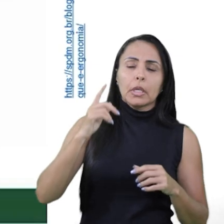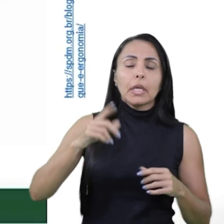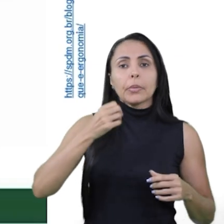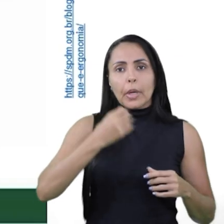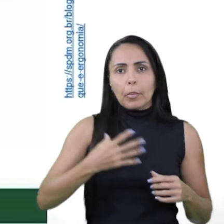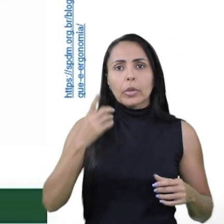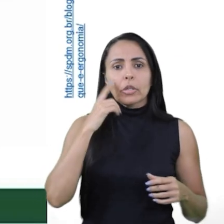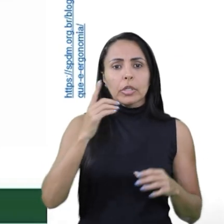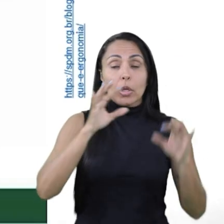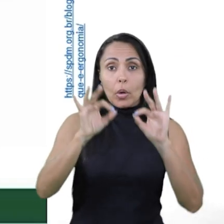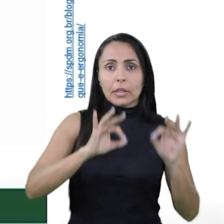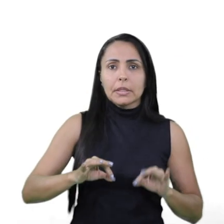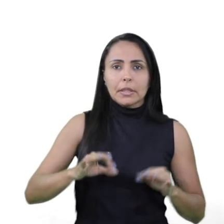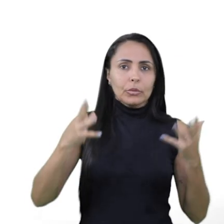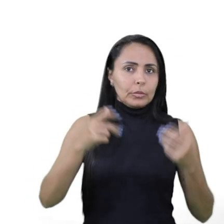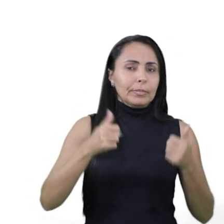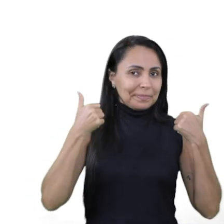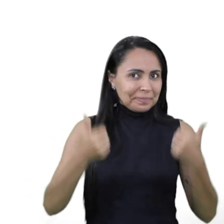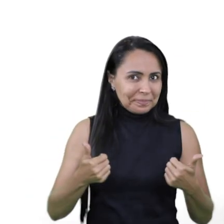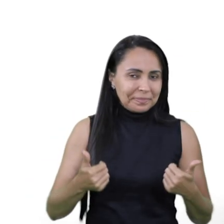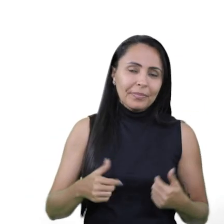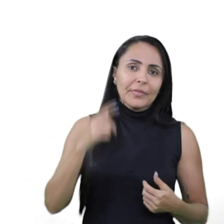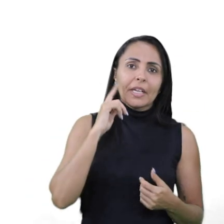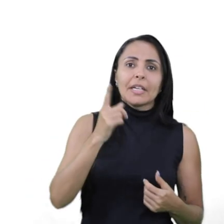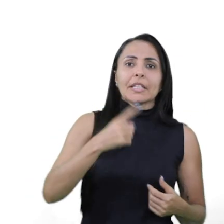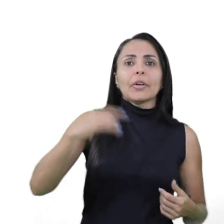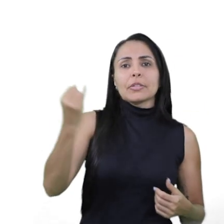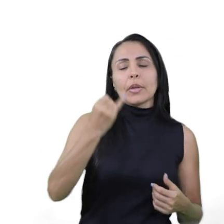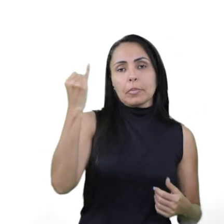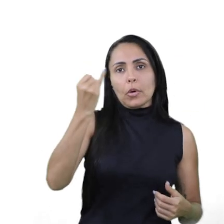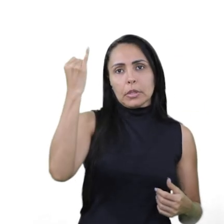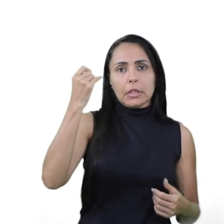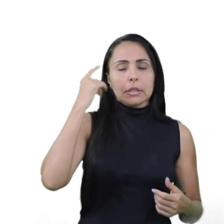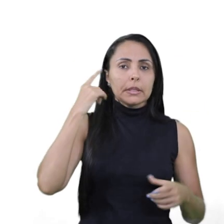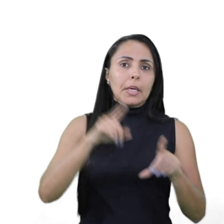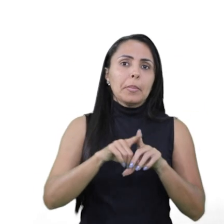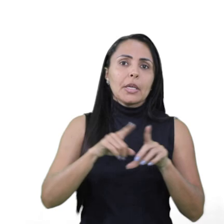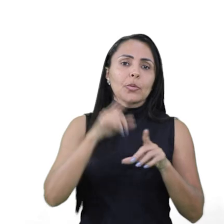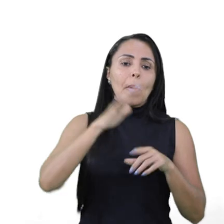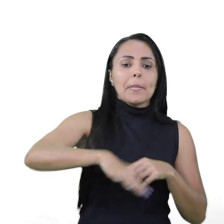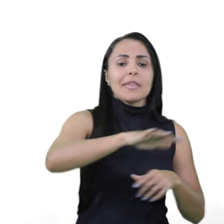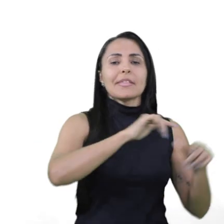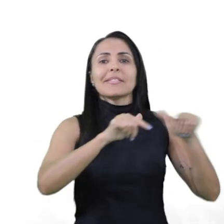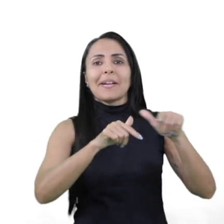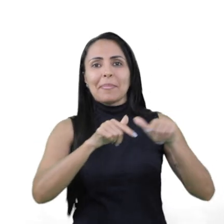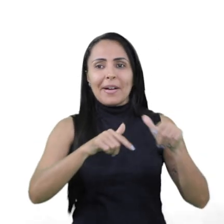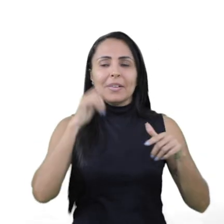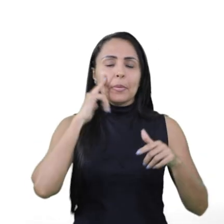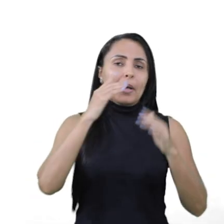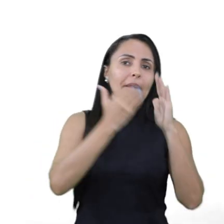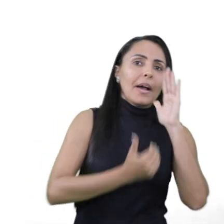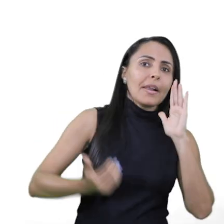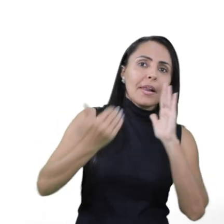bom a gente projetar isso para a gente, tá certo? Isso é uma questão muito importante da ergonomia no ambiente de trabalho. Para além